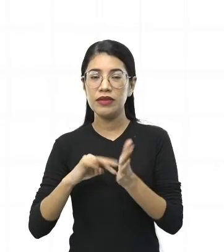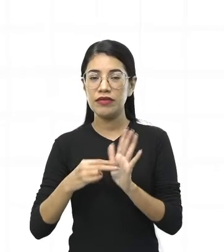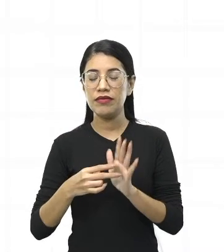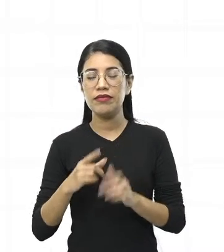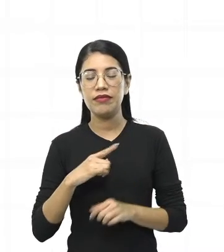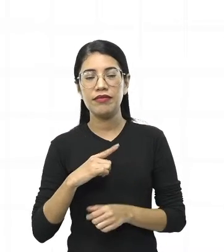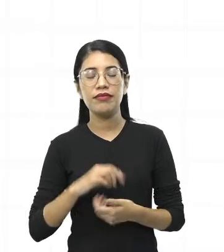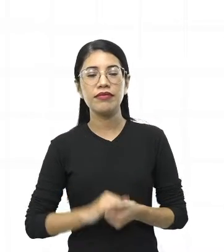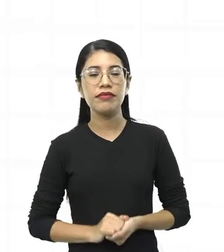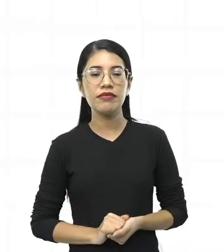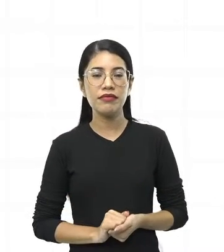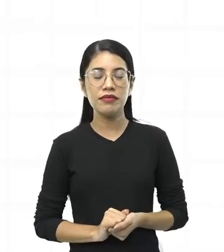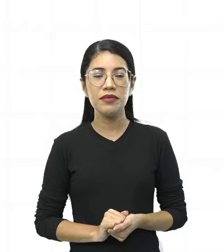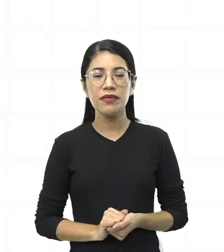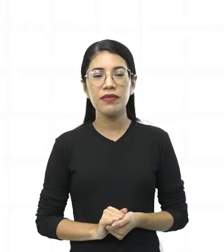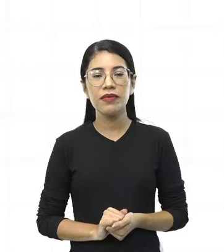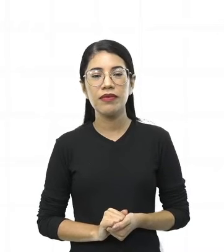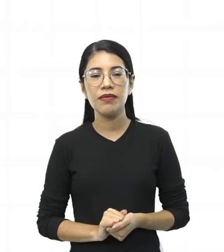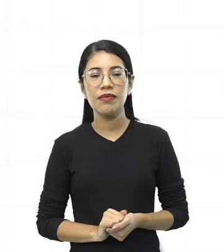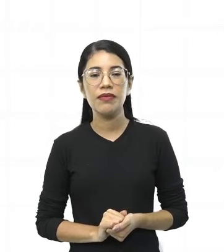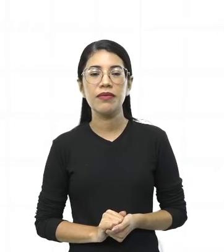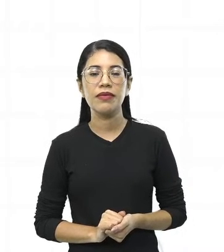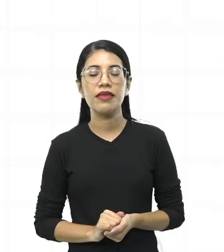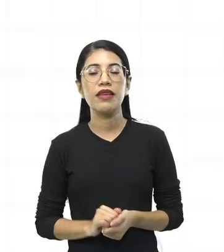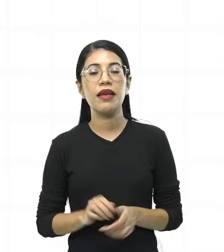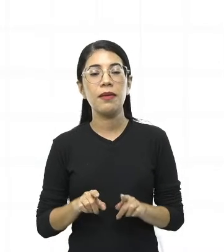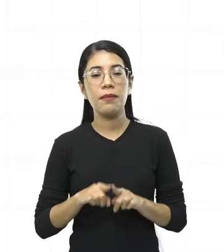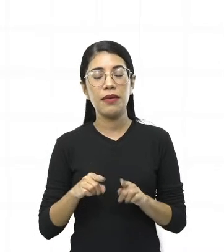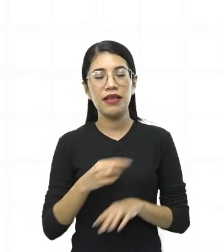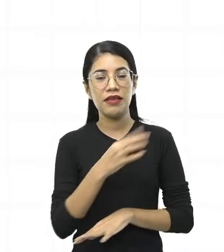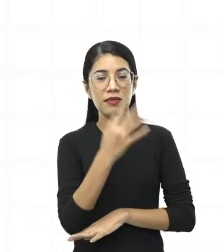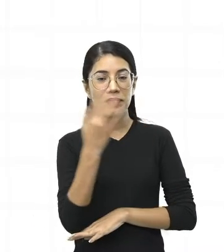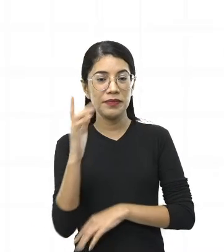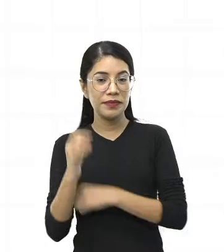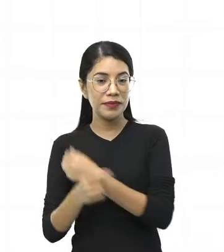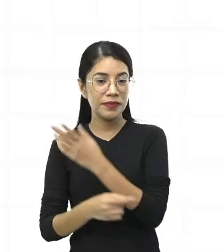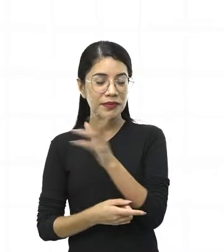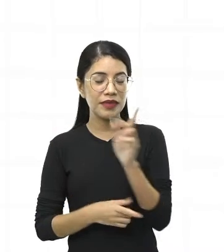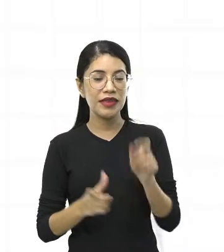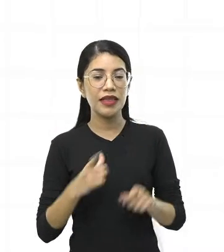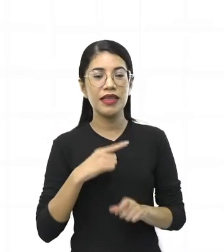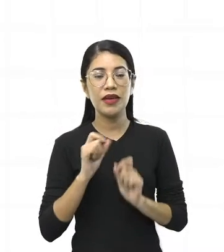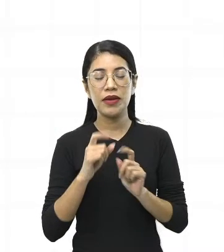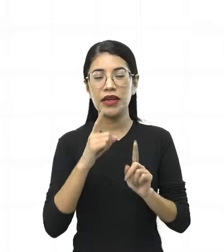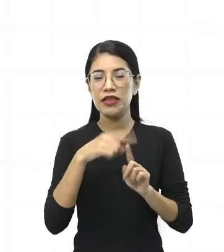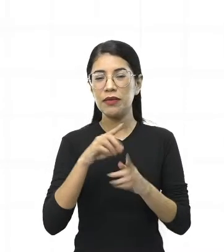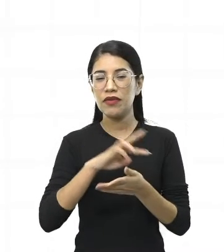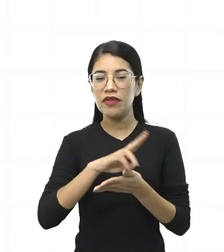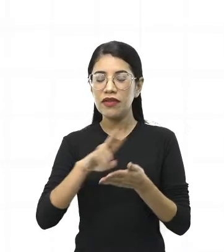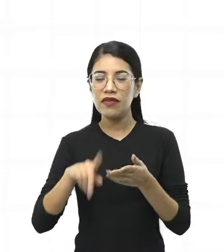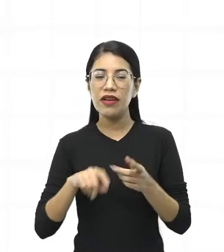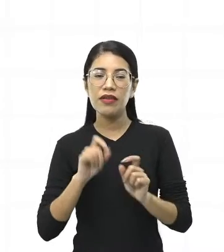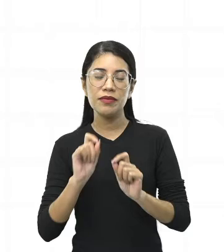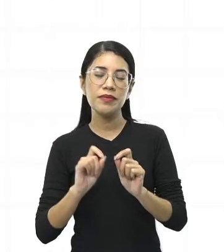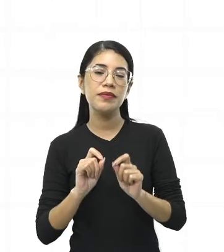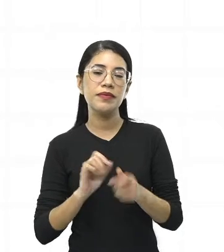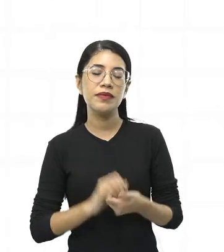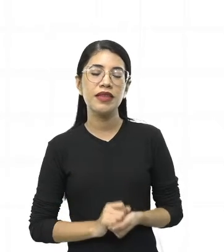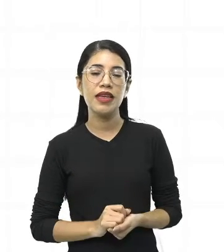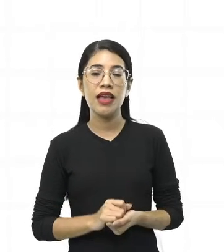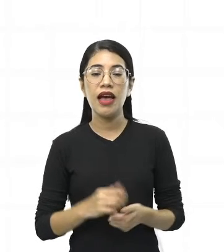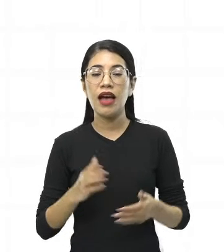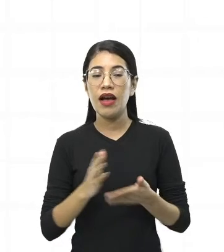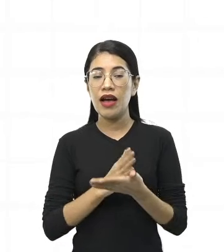texto. Continuando, então, nós temos, já nas florestas predominam espécies de plantas que contam com a ajuda